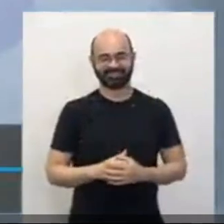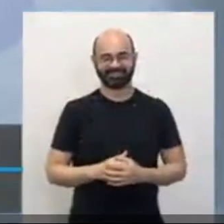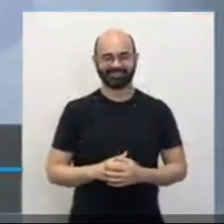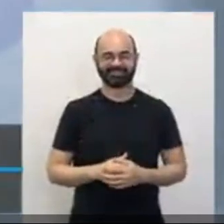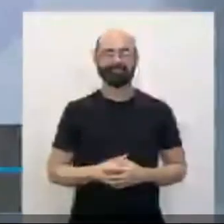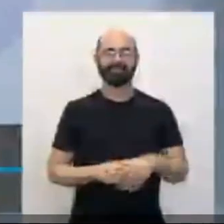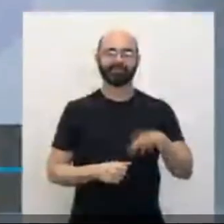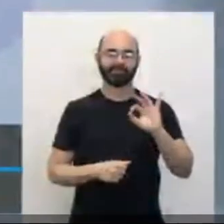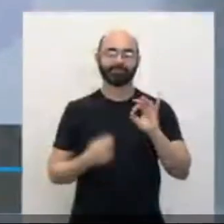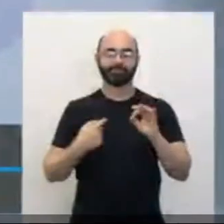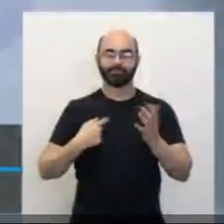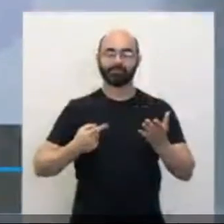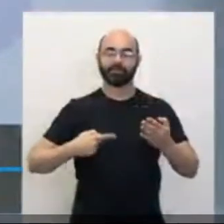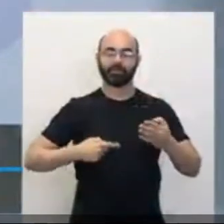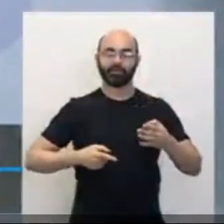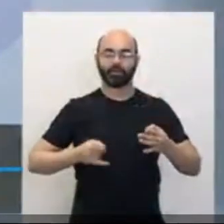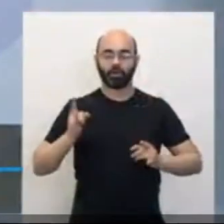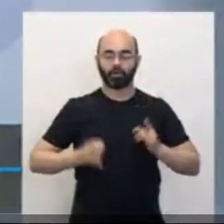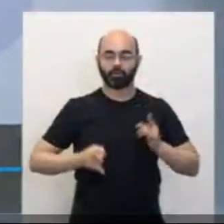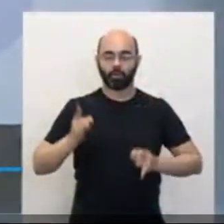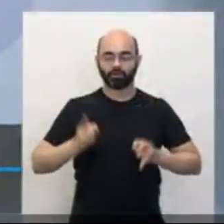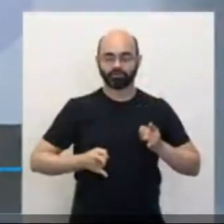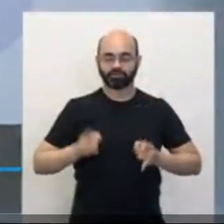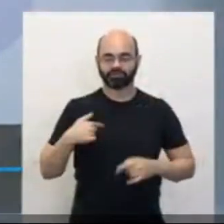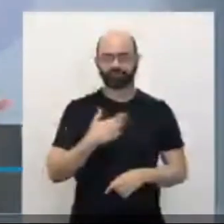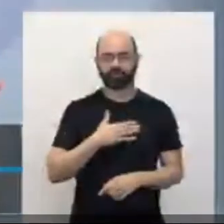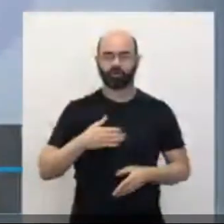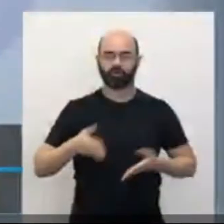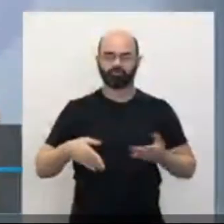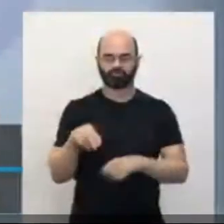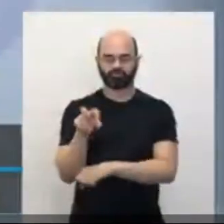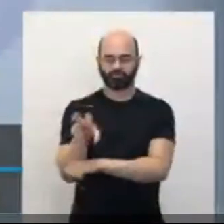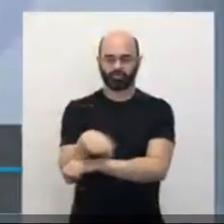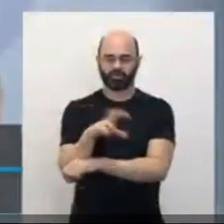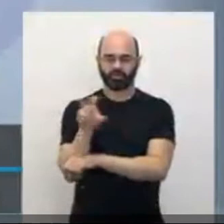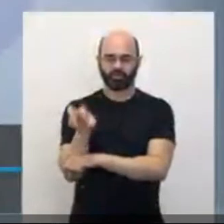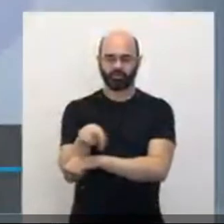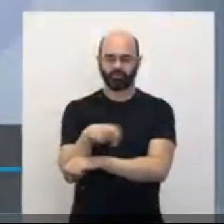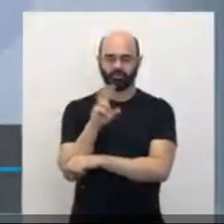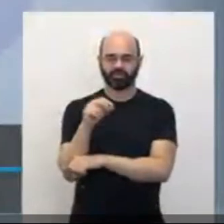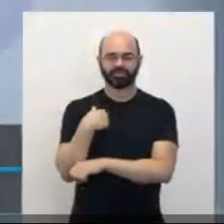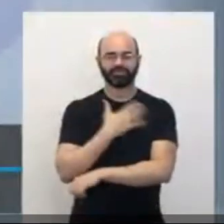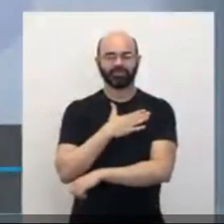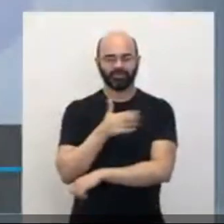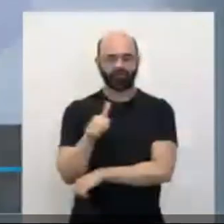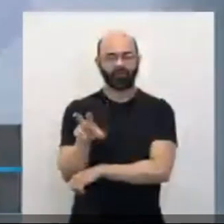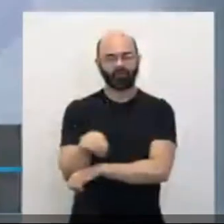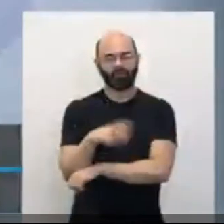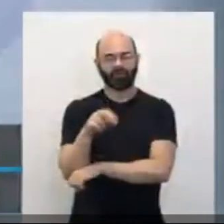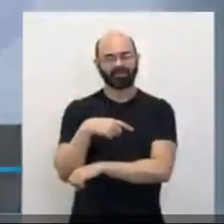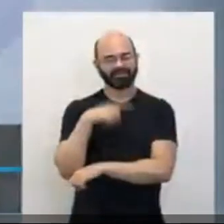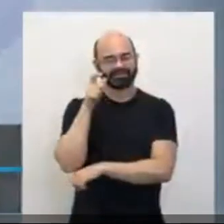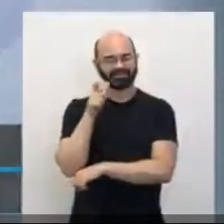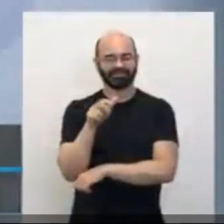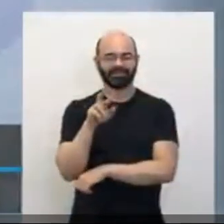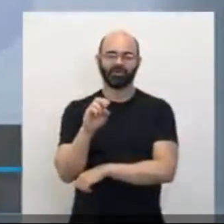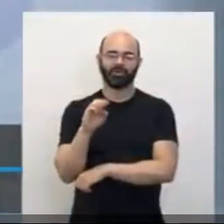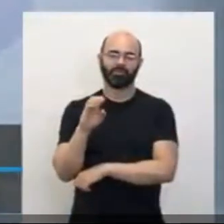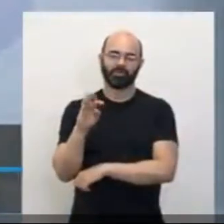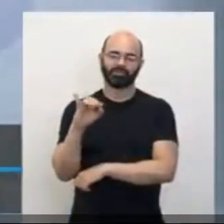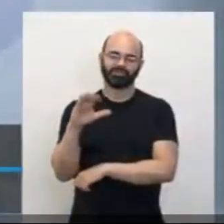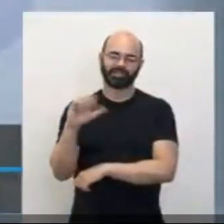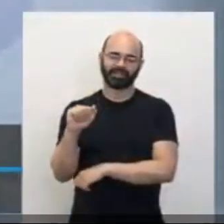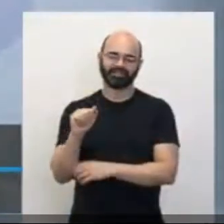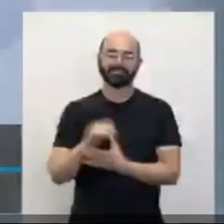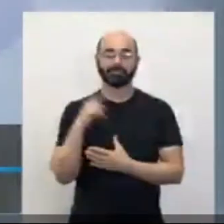de robótica que nós vamos tentar desvendar aqui. Então, de novo, vou falar algumas relações aí de grandezas e